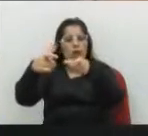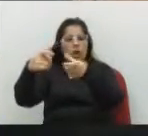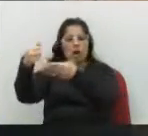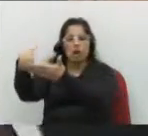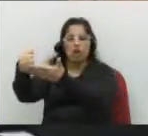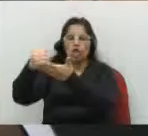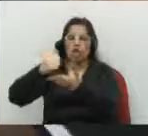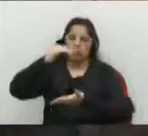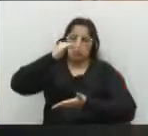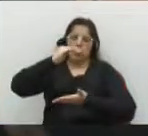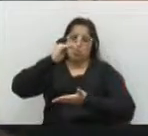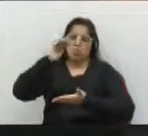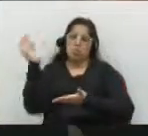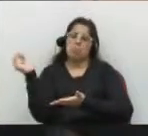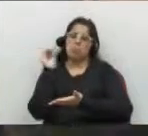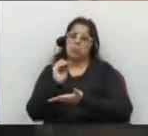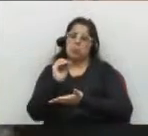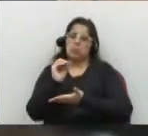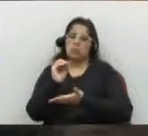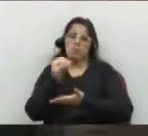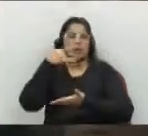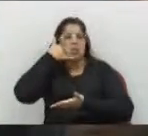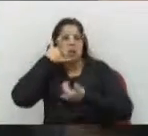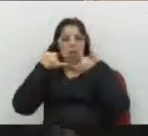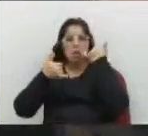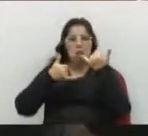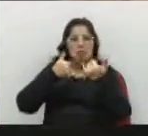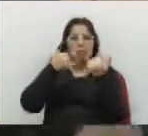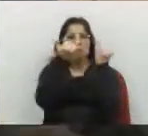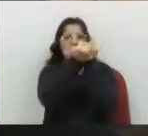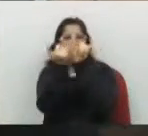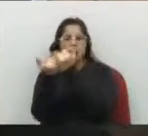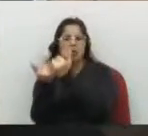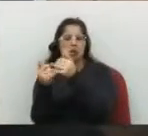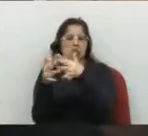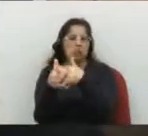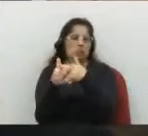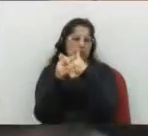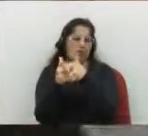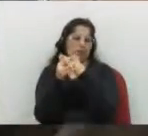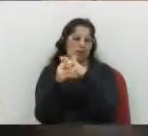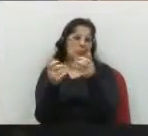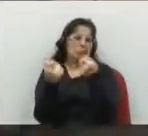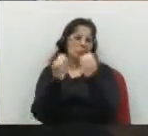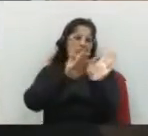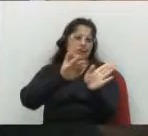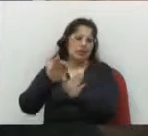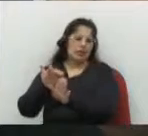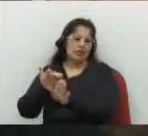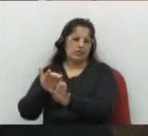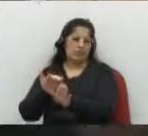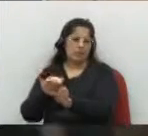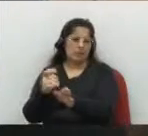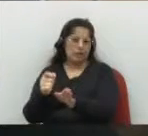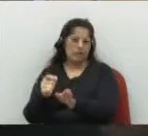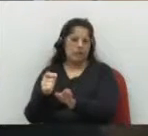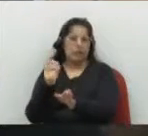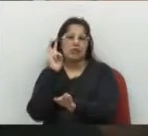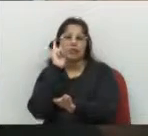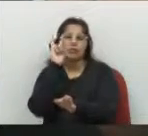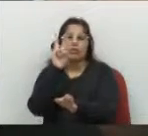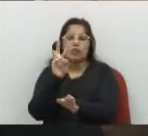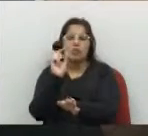não adianta ficar aqui, diz que barulho de um lado e barulho do outro. A gente tem que bater o martelo na onde o prego